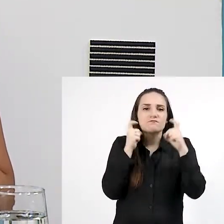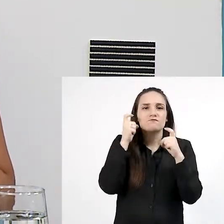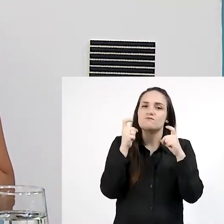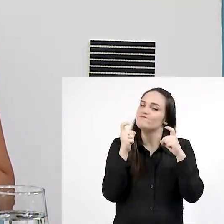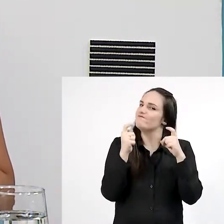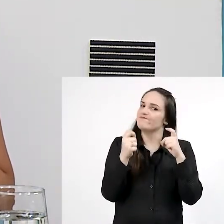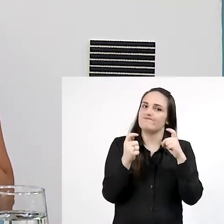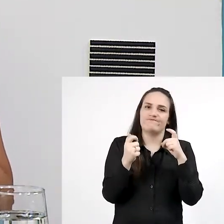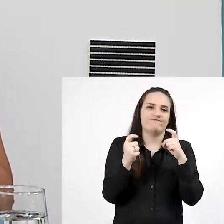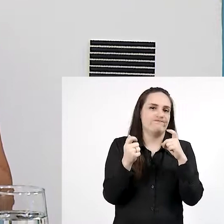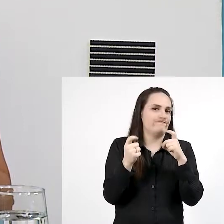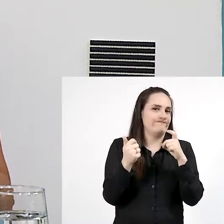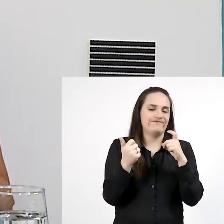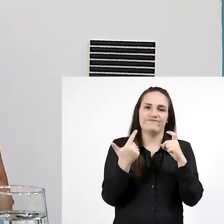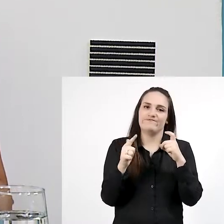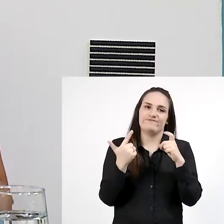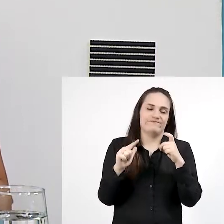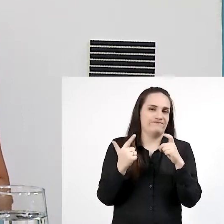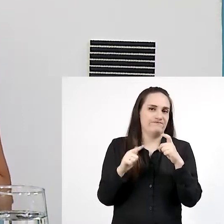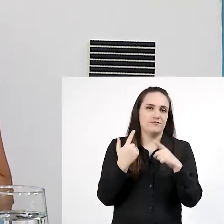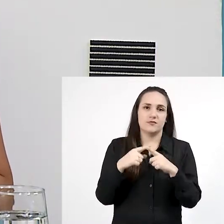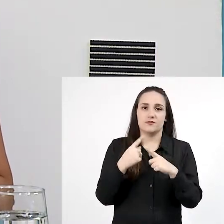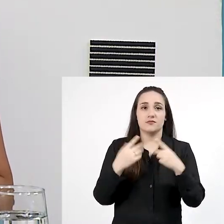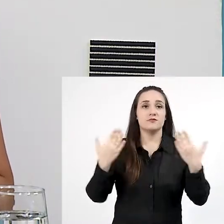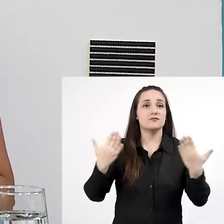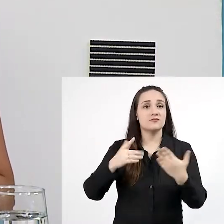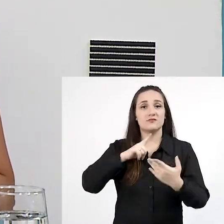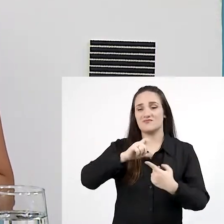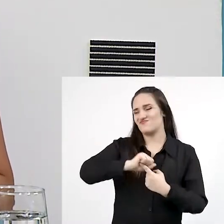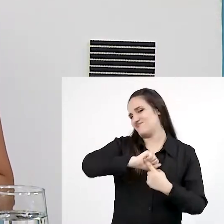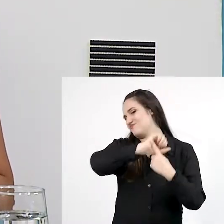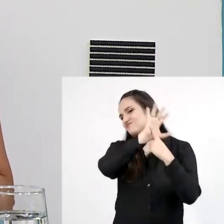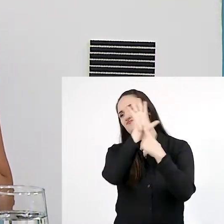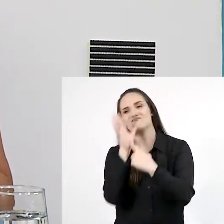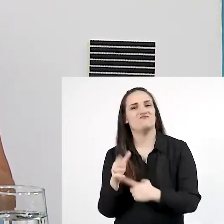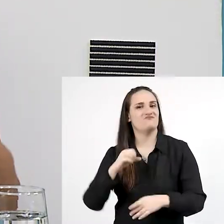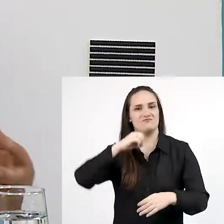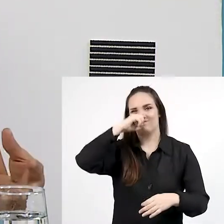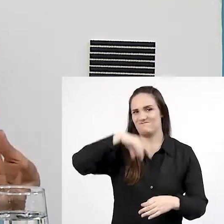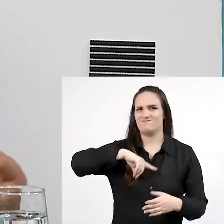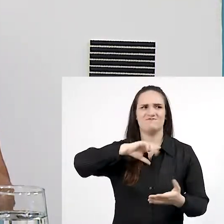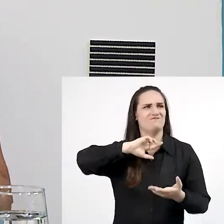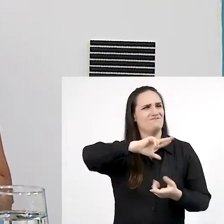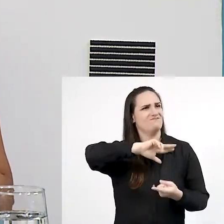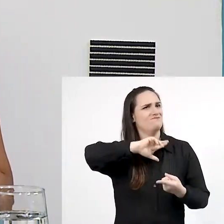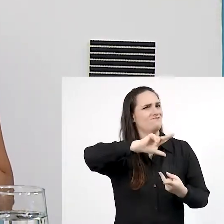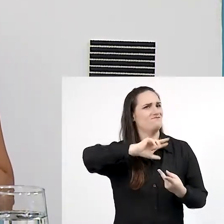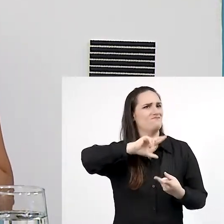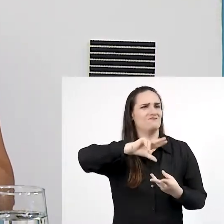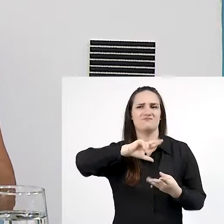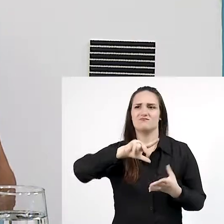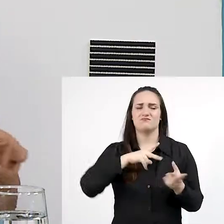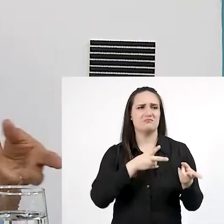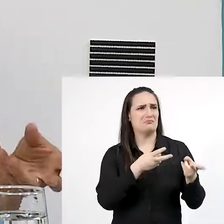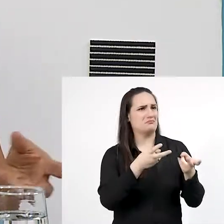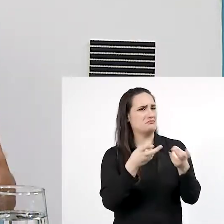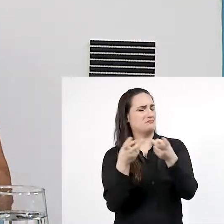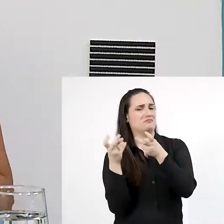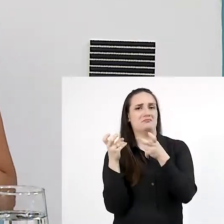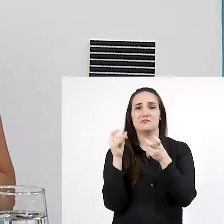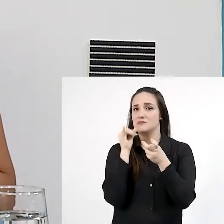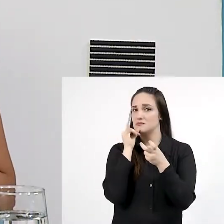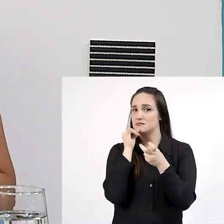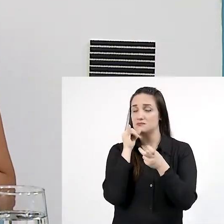difícil. As formas de violência que vêm sendo detectadas, principalmente a